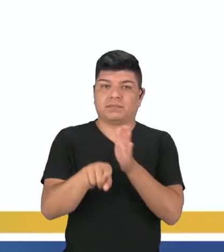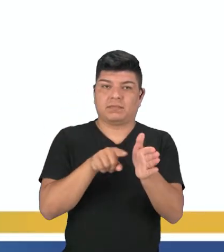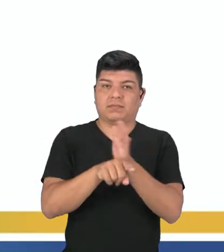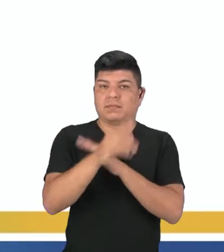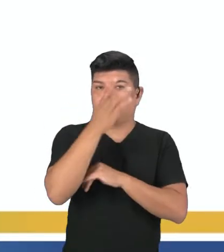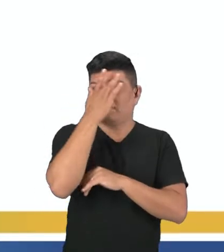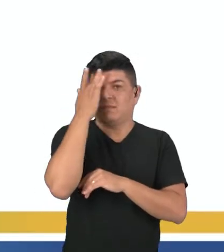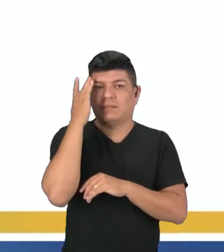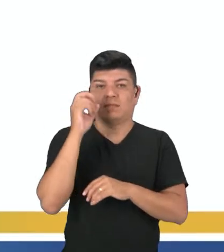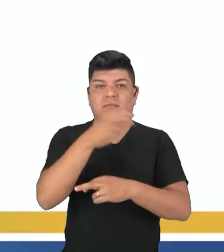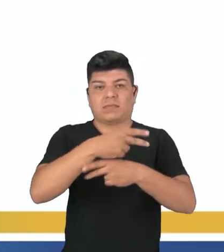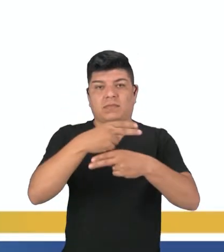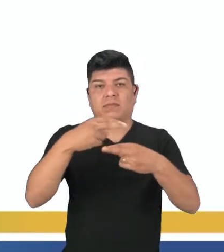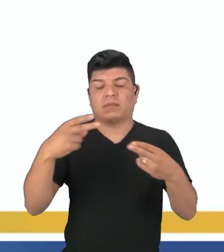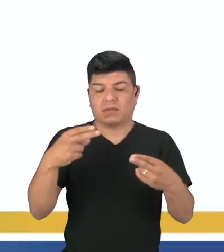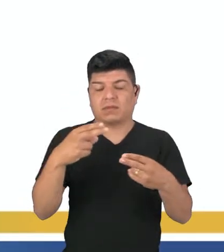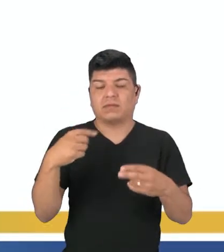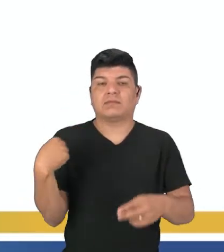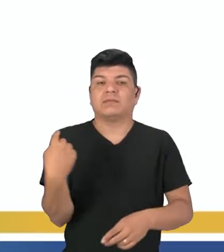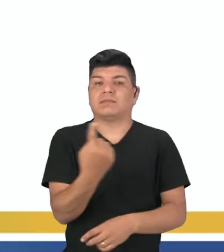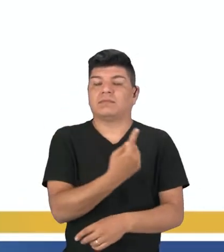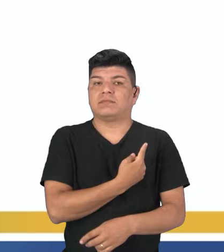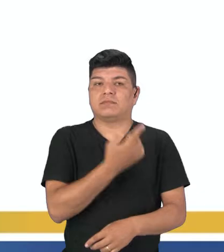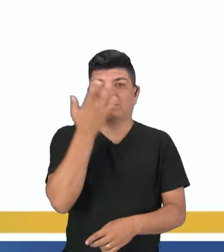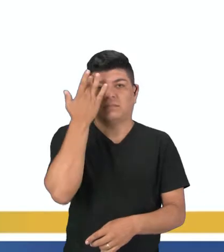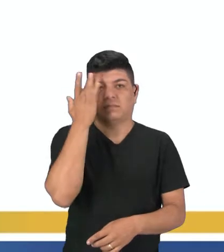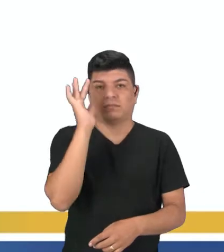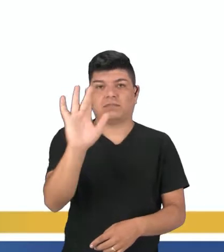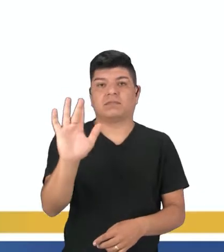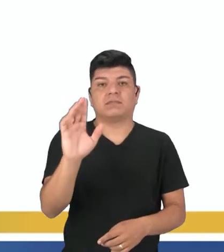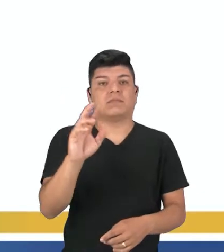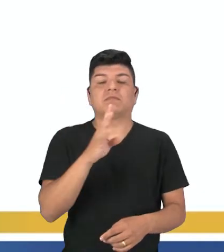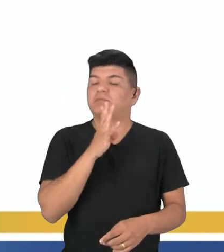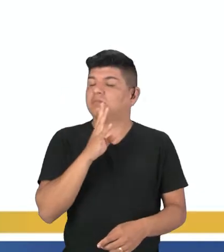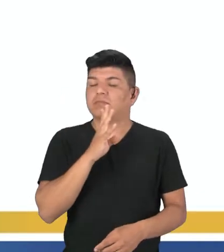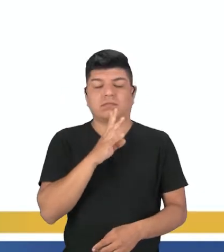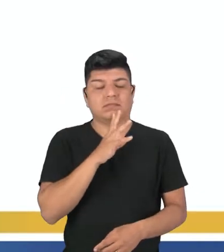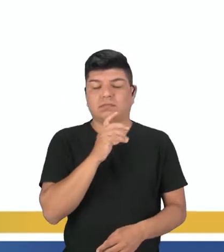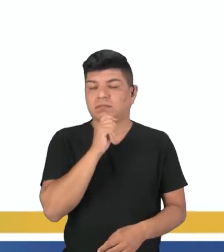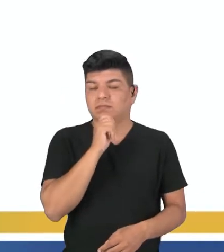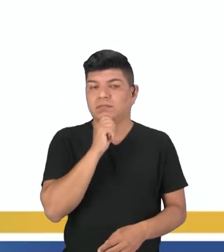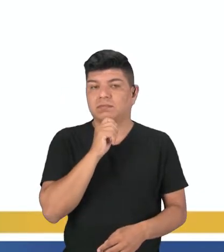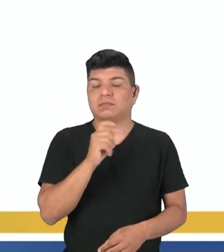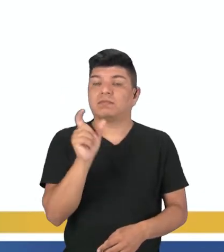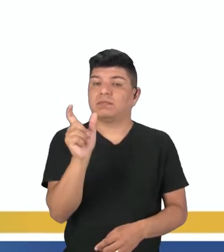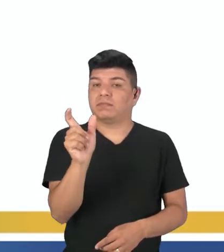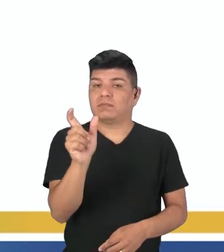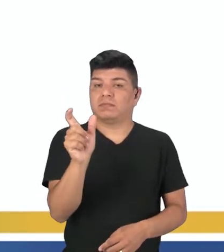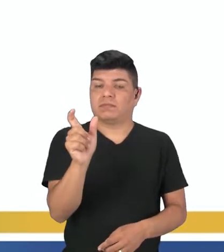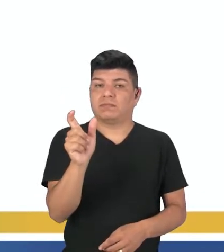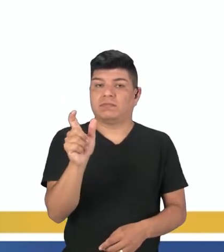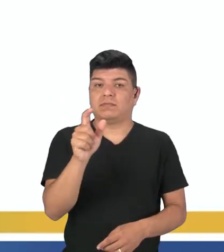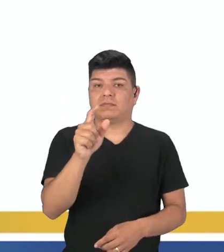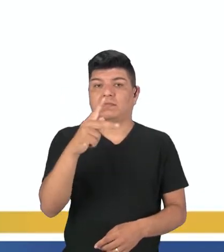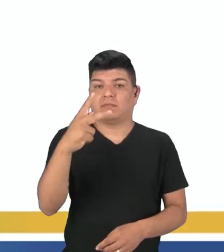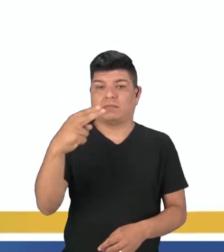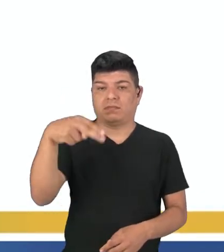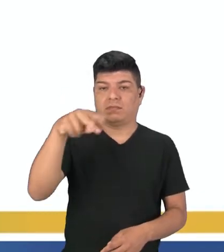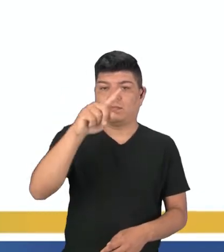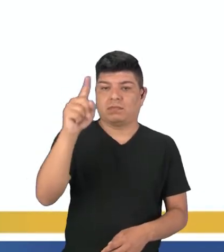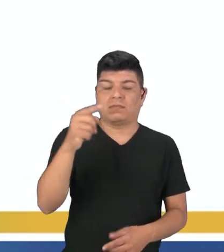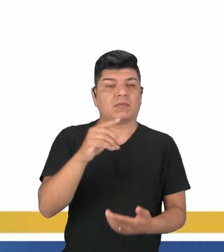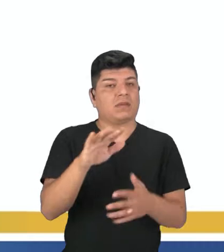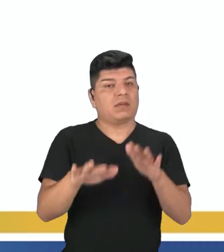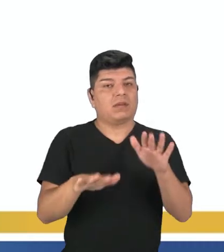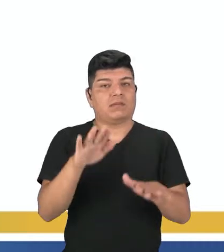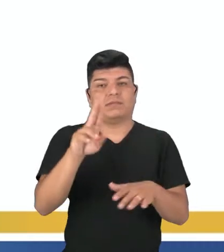sobre pessoas ou objetos que nós não sabemos ou não conhecemos. Essas palavras, os interrogative pronouns,